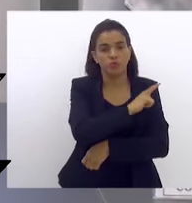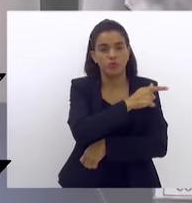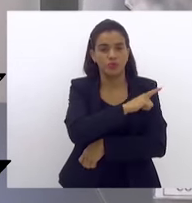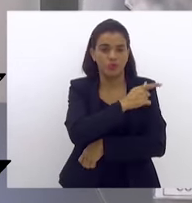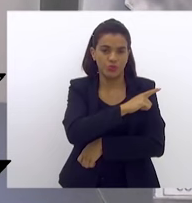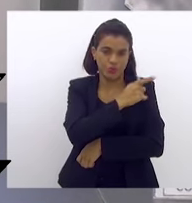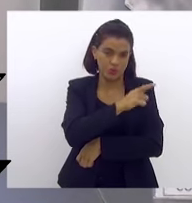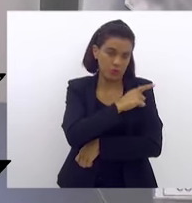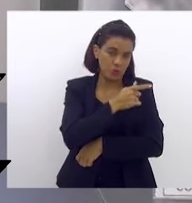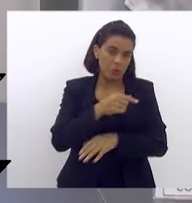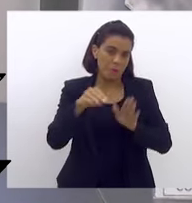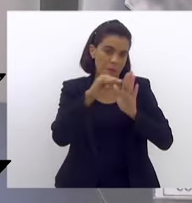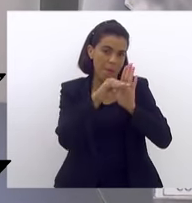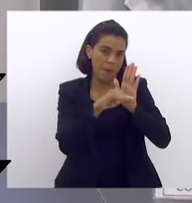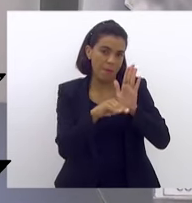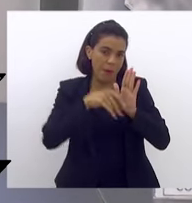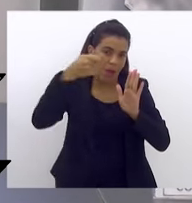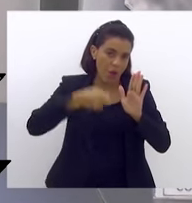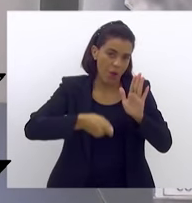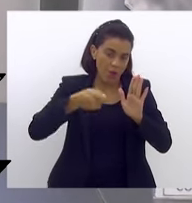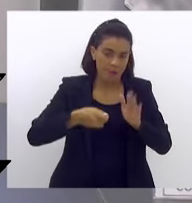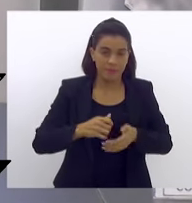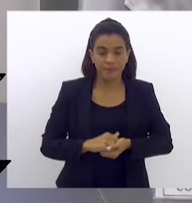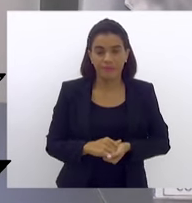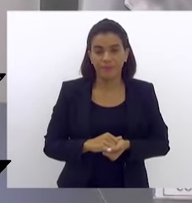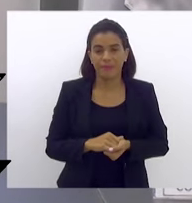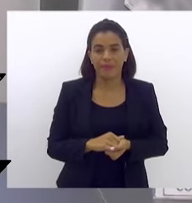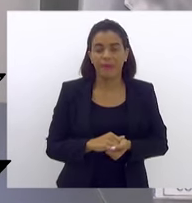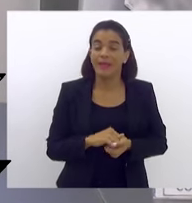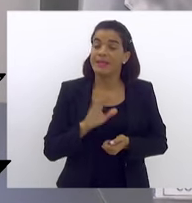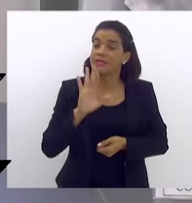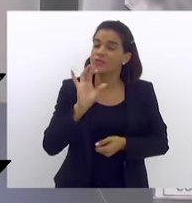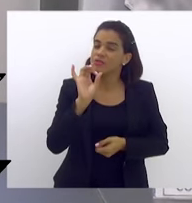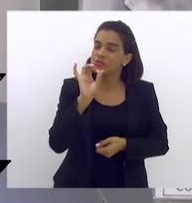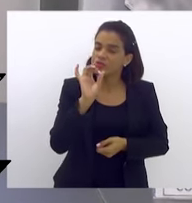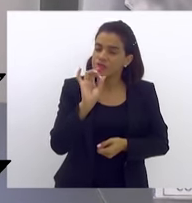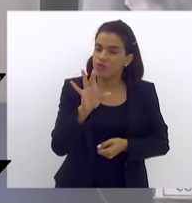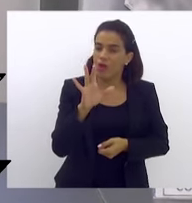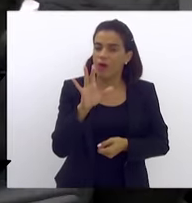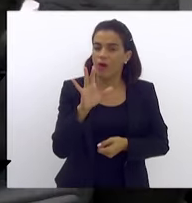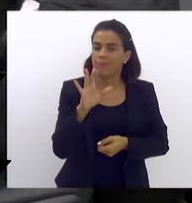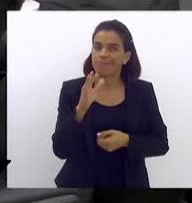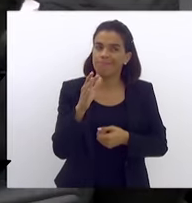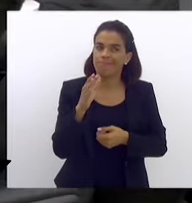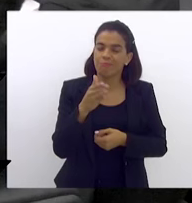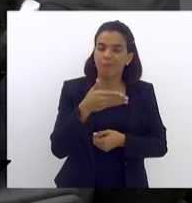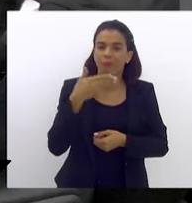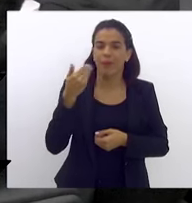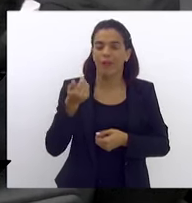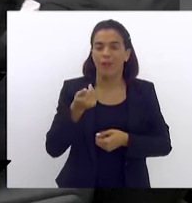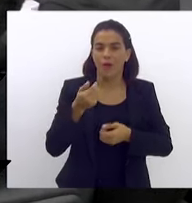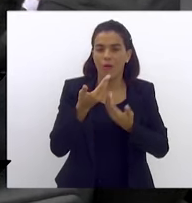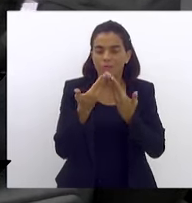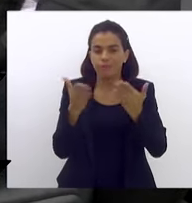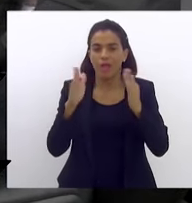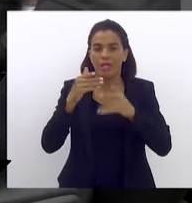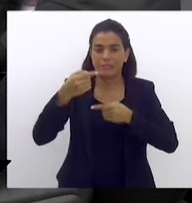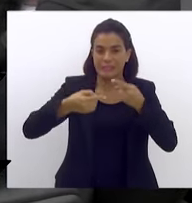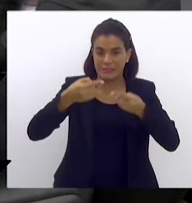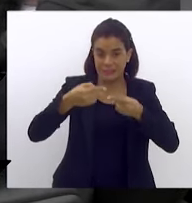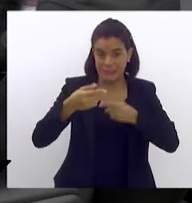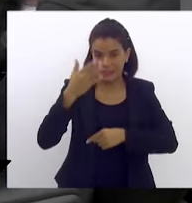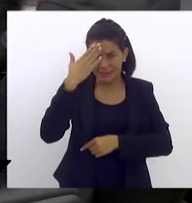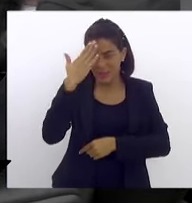de itens obrigatórios entende só abre uma discussão sobre esse tema porque Qual é a minha